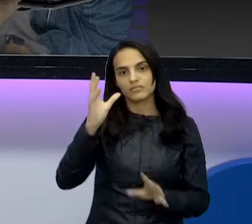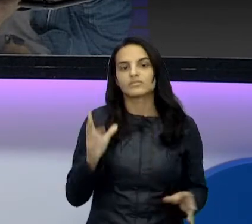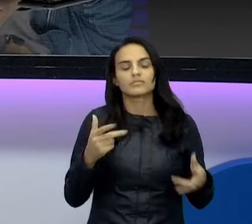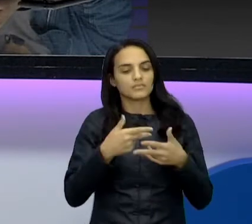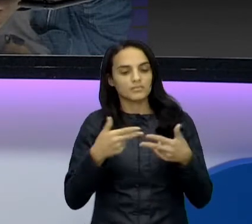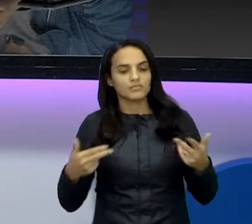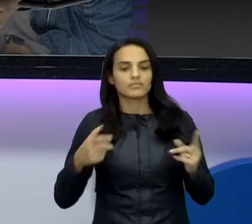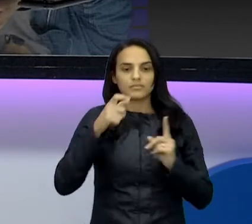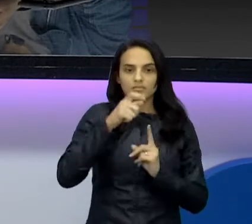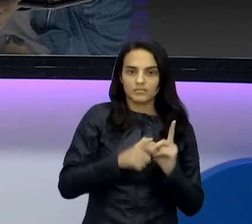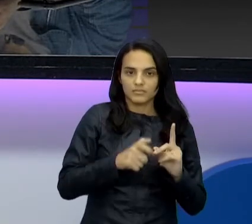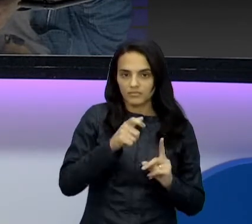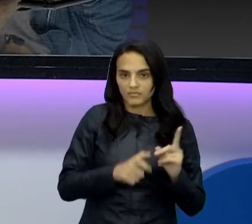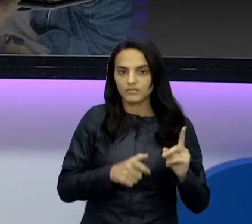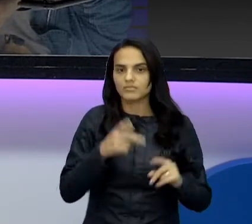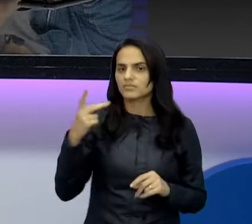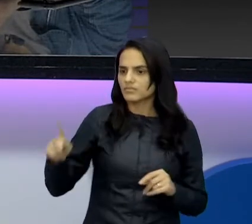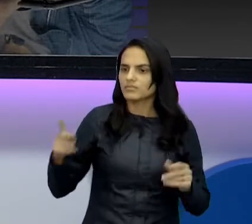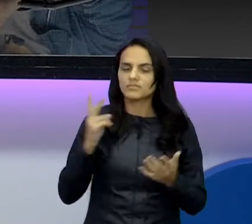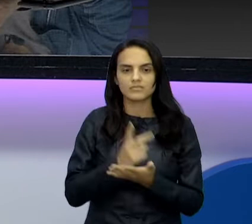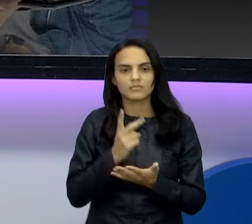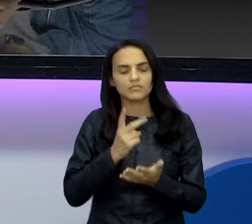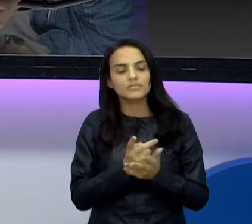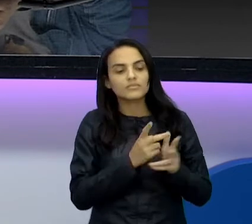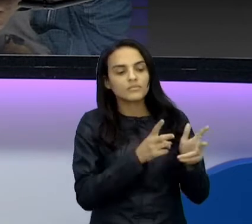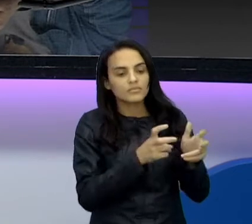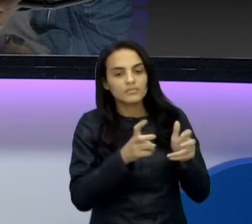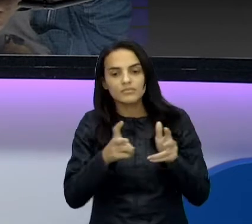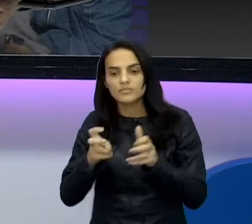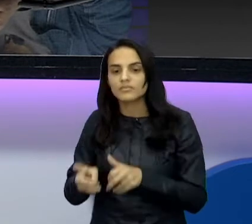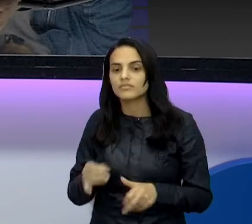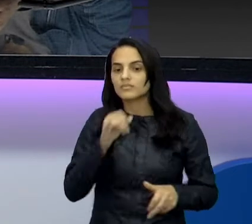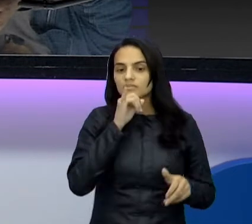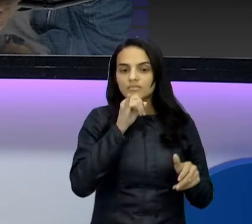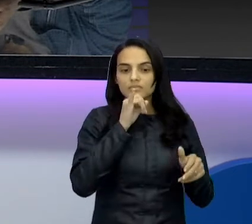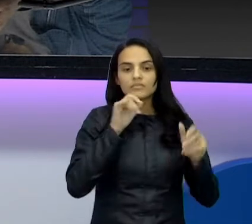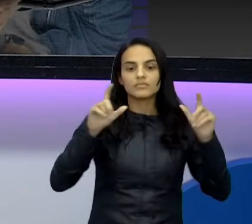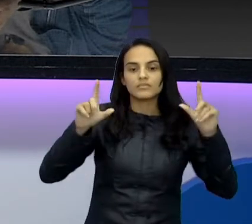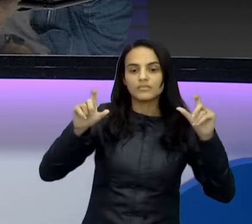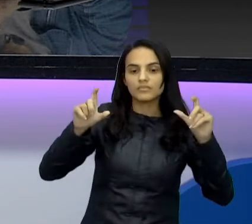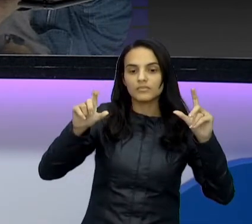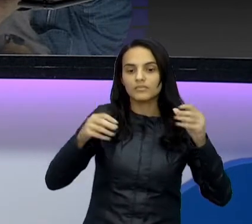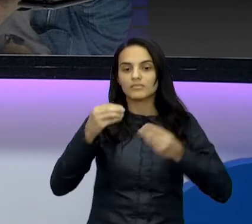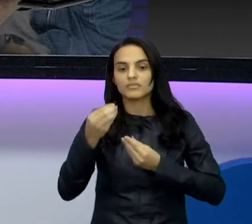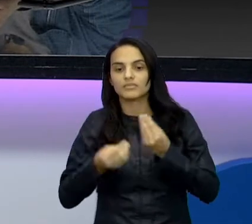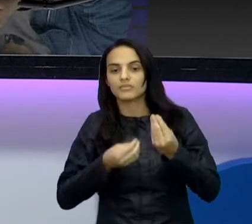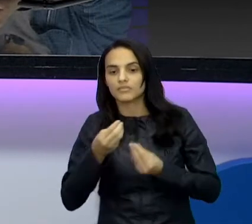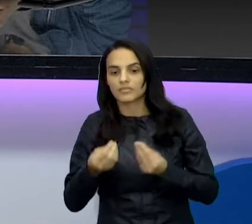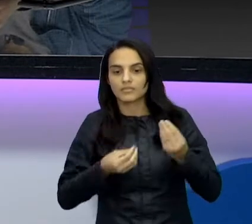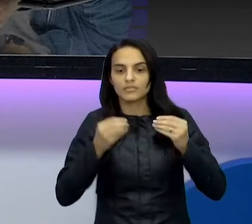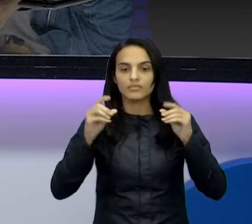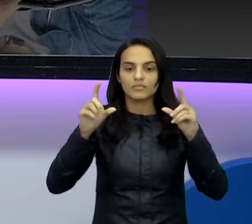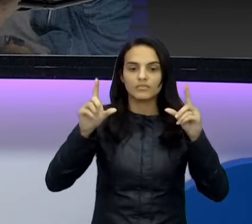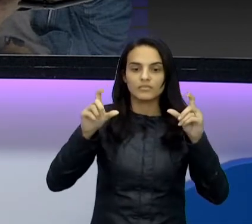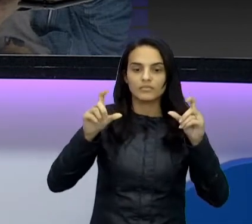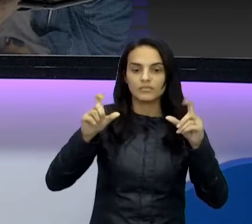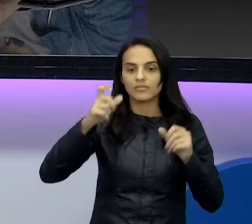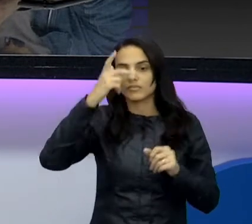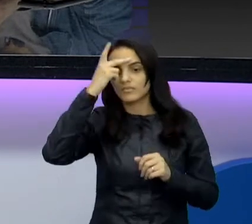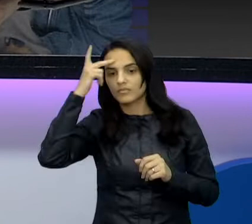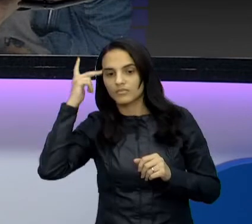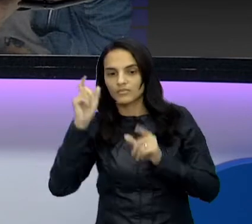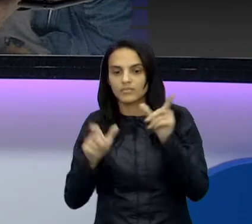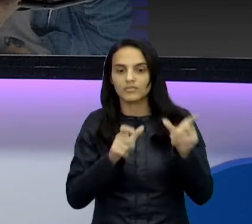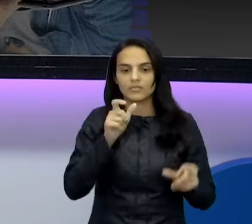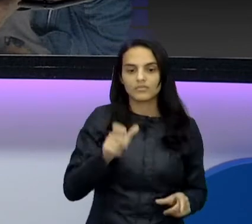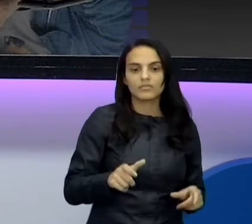diversos personagens, para eles sempre observarem quando tem uma foto, né? Como é a foto dessa pessoa, né? Se for